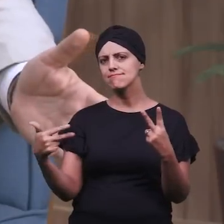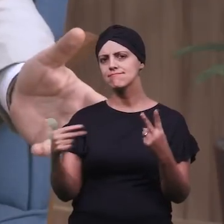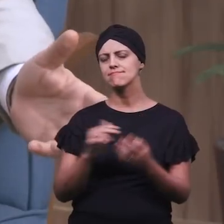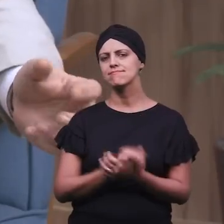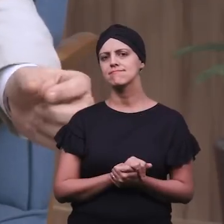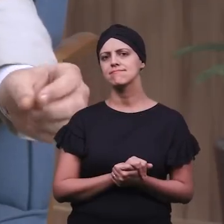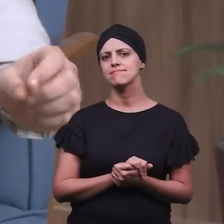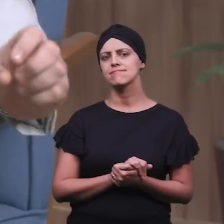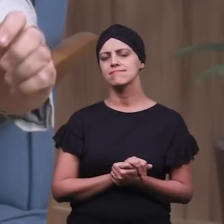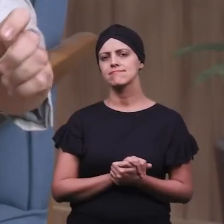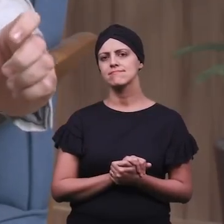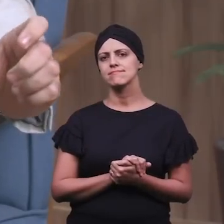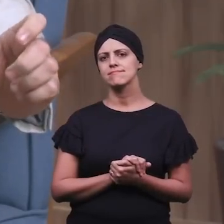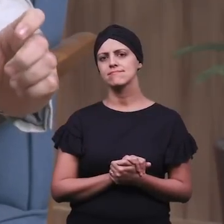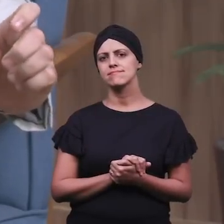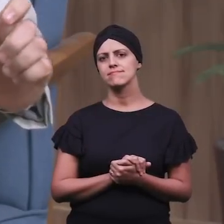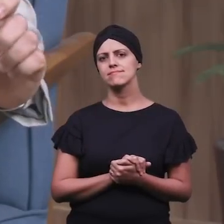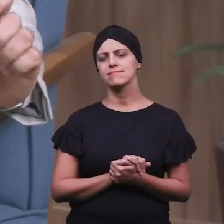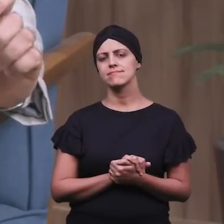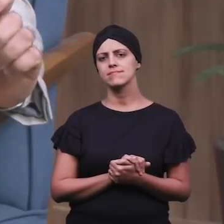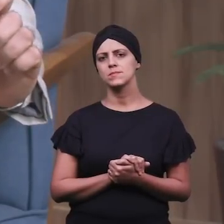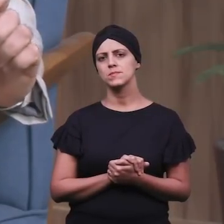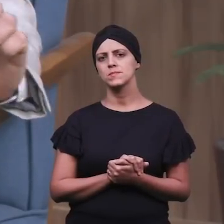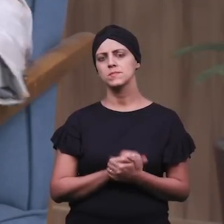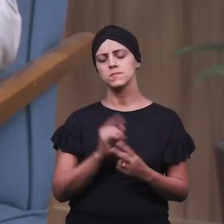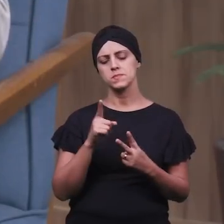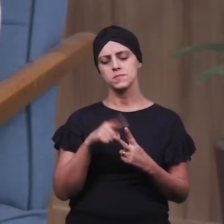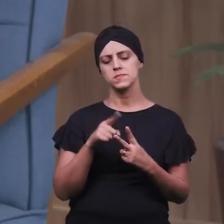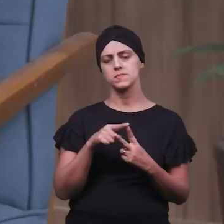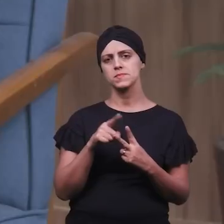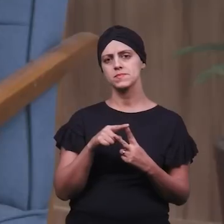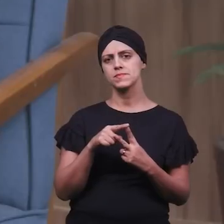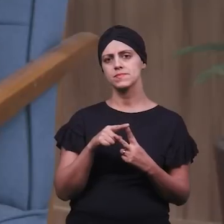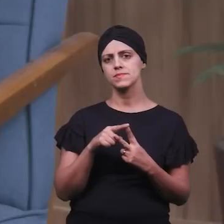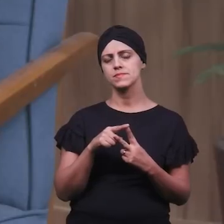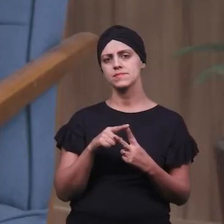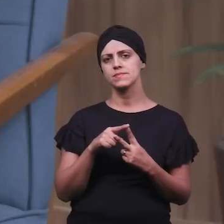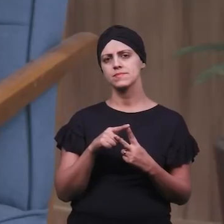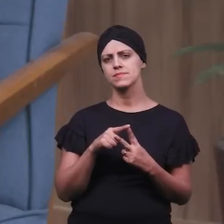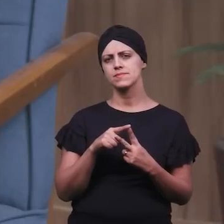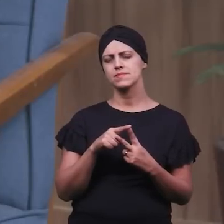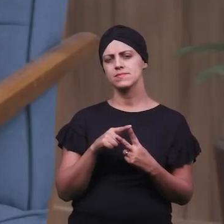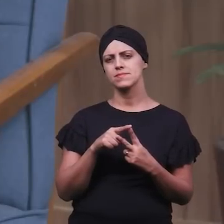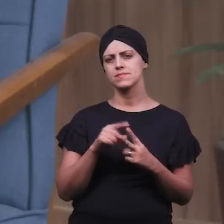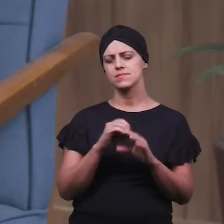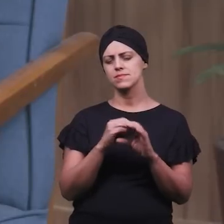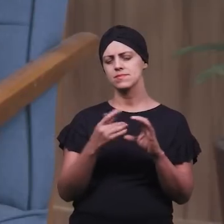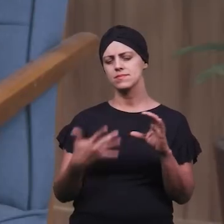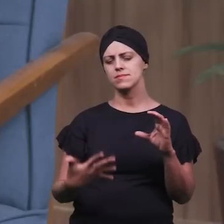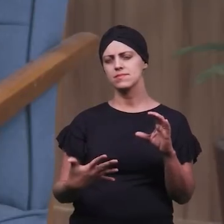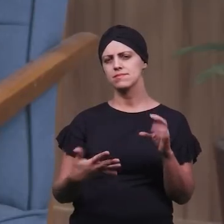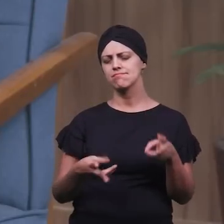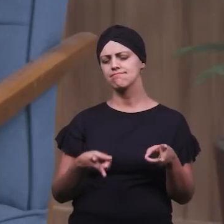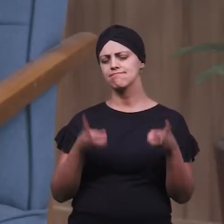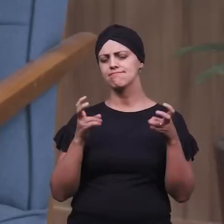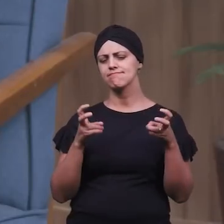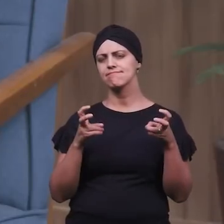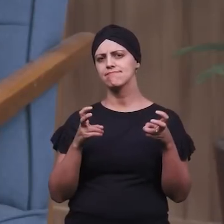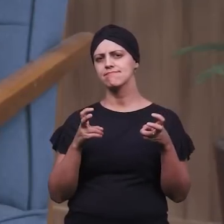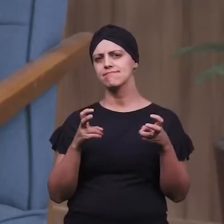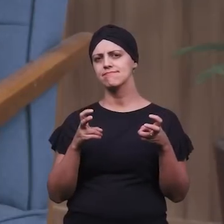sobre isso aqui. Um deles são os aspectos que certamente chamaram muito a atenção